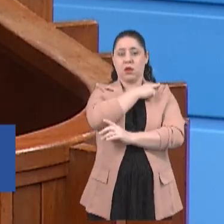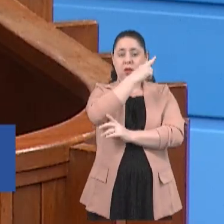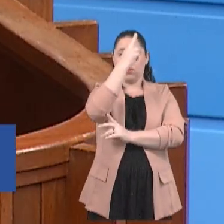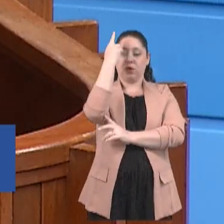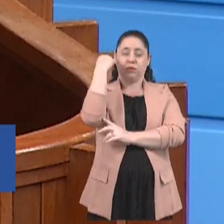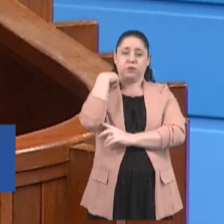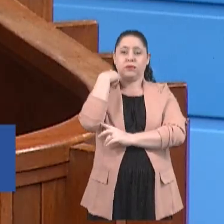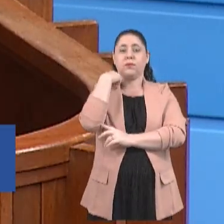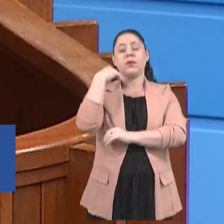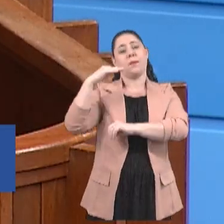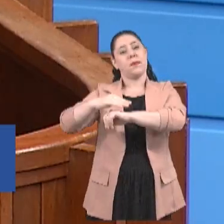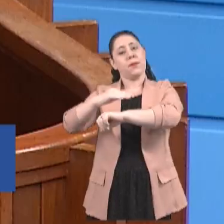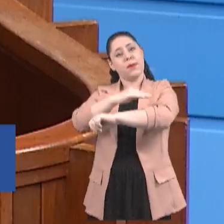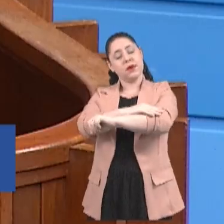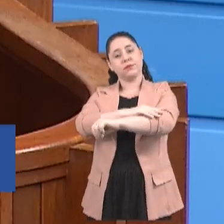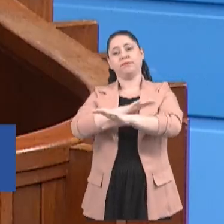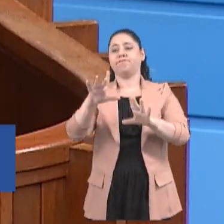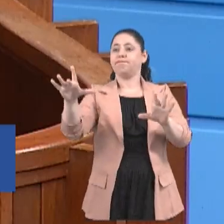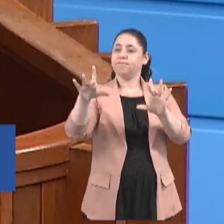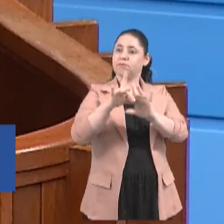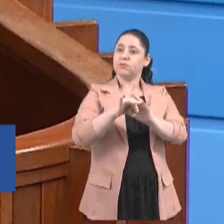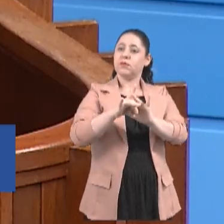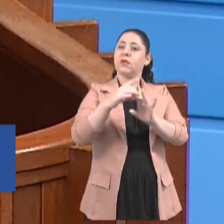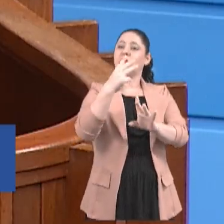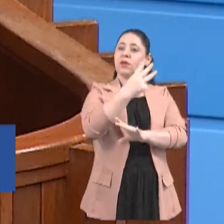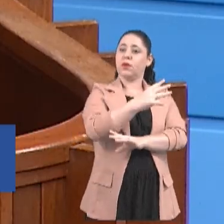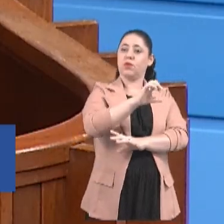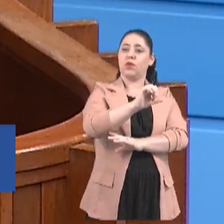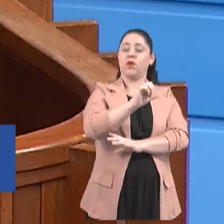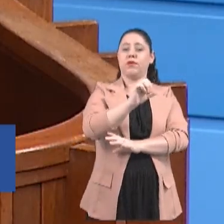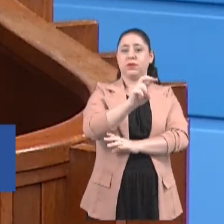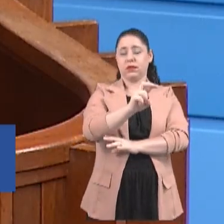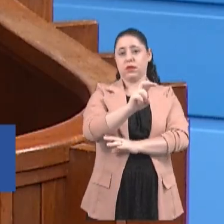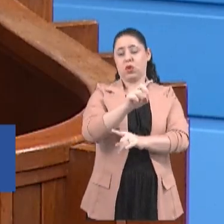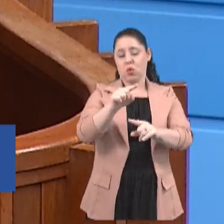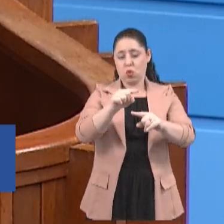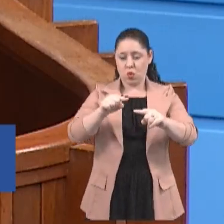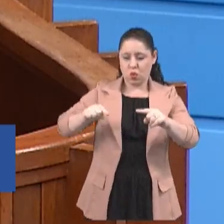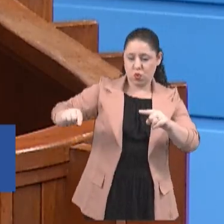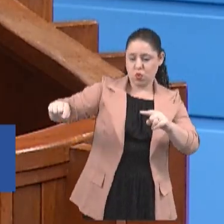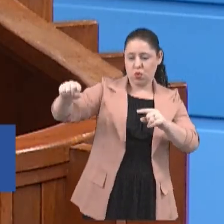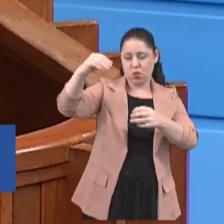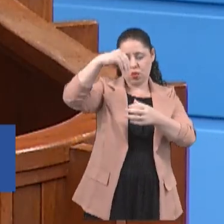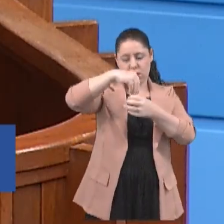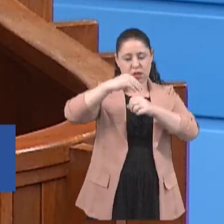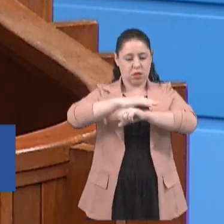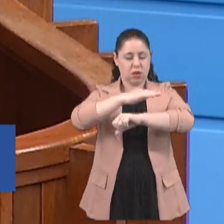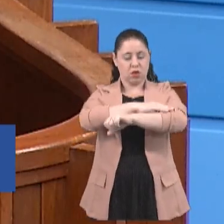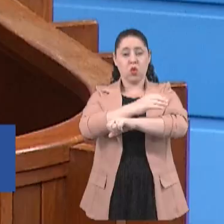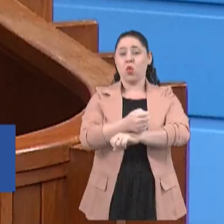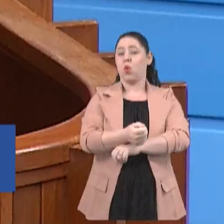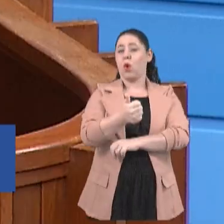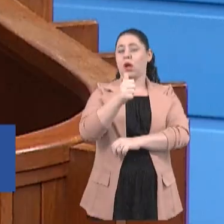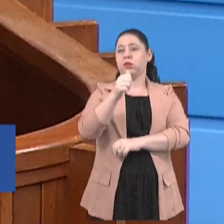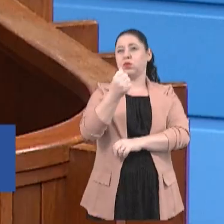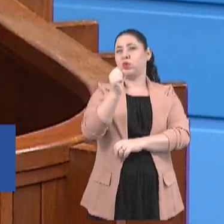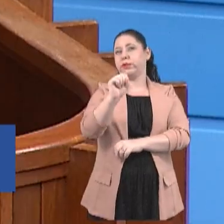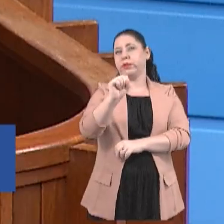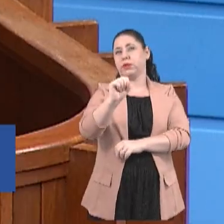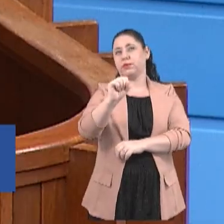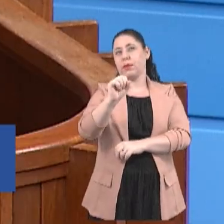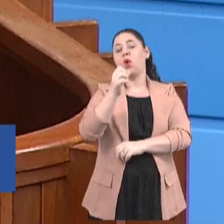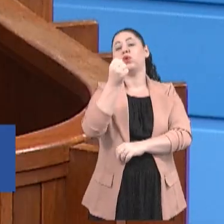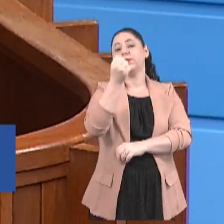a Bataguaçu, e MS 395, no trecho do anel viário de Bataguaçu. Quase